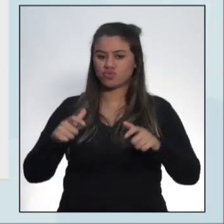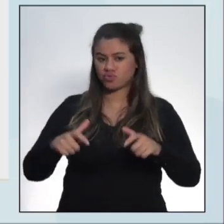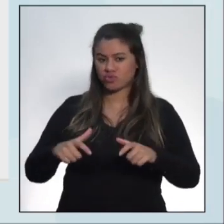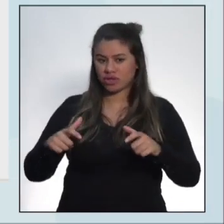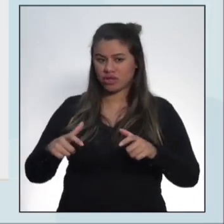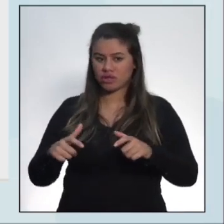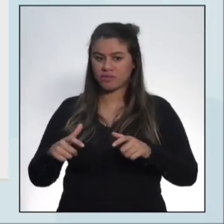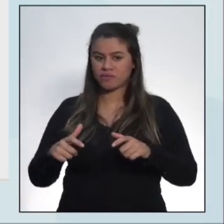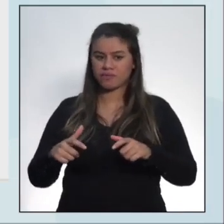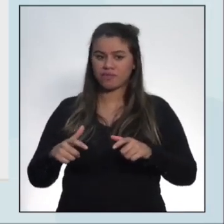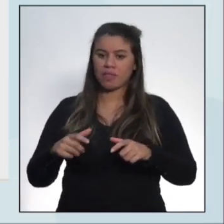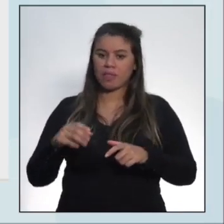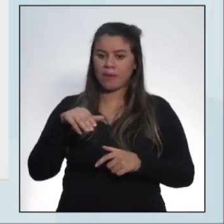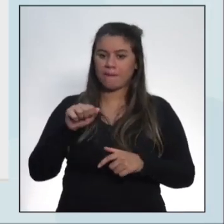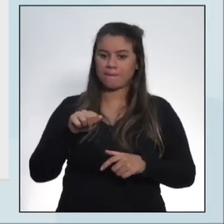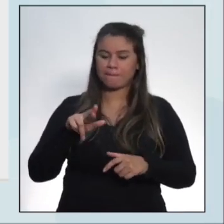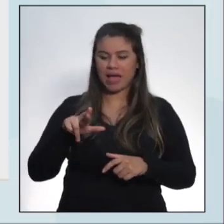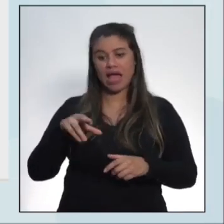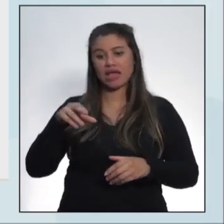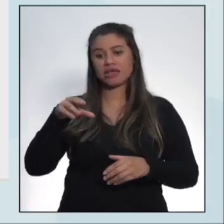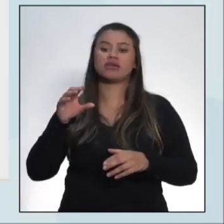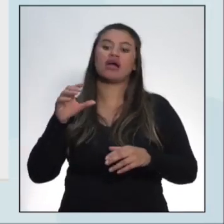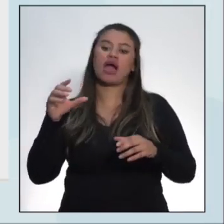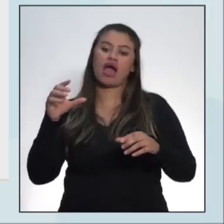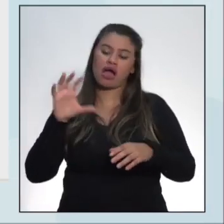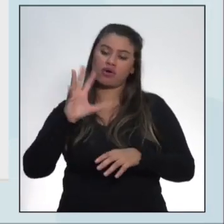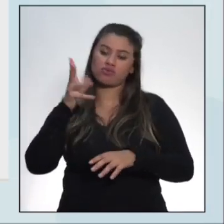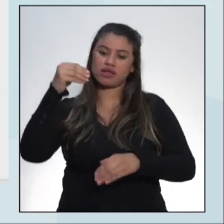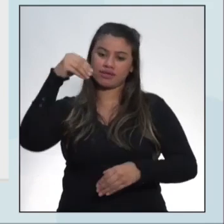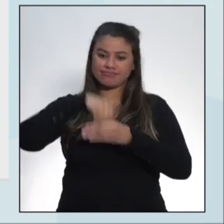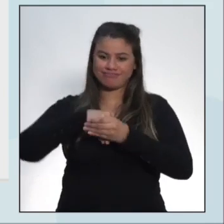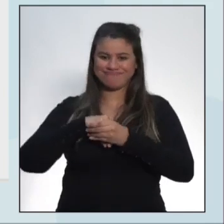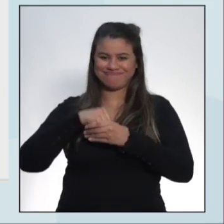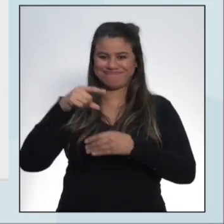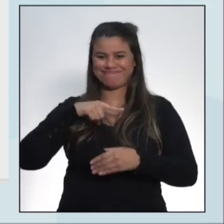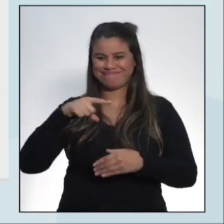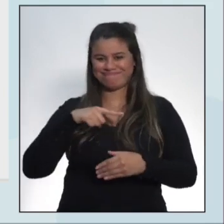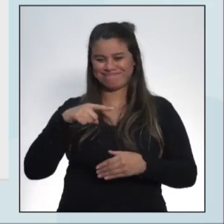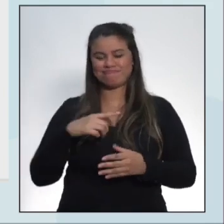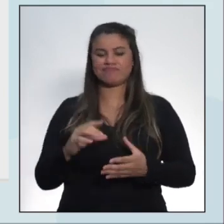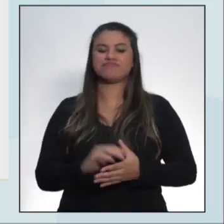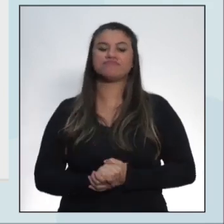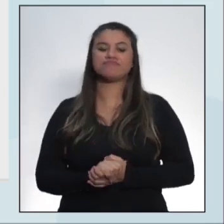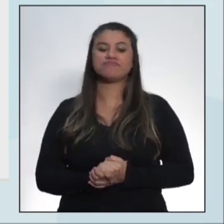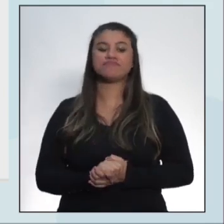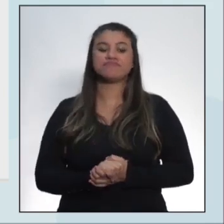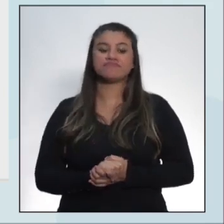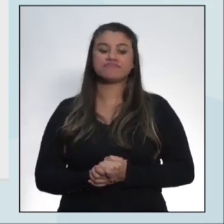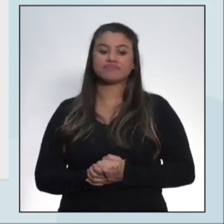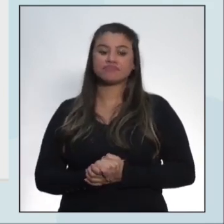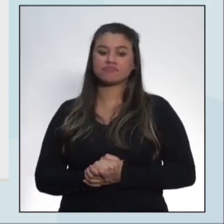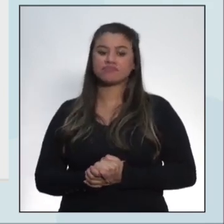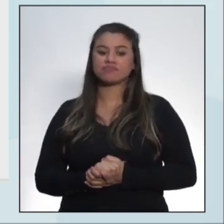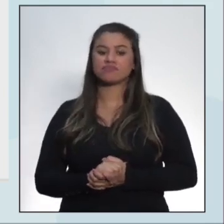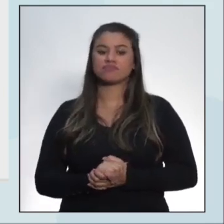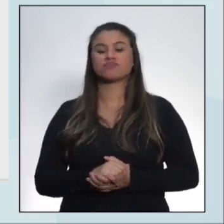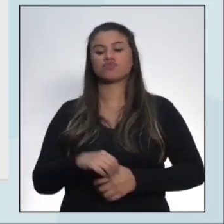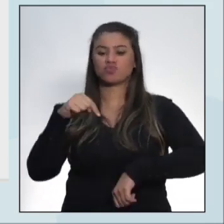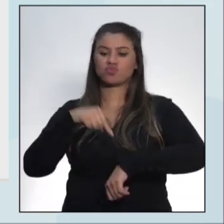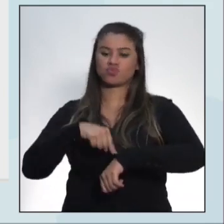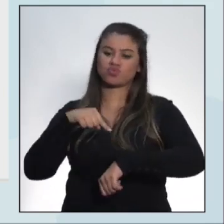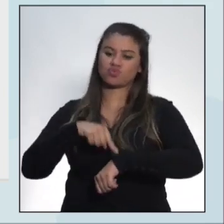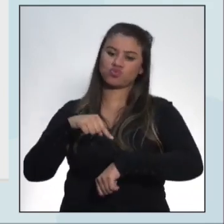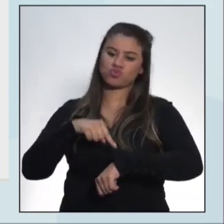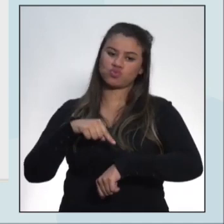do Martins Pena, os cenários são mais internos, né, no caso do Noviço, que nós falaremos daqui a pouco, né, os cenários são mais internos. Tá? O tempo, né,